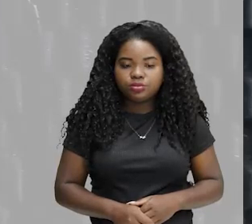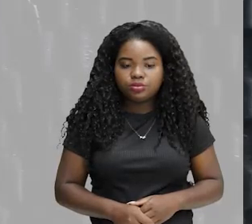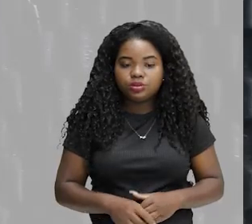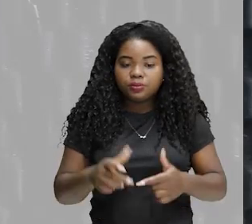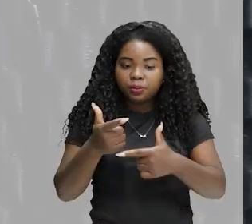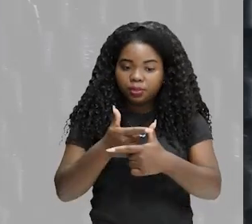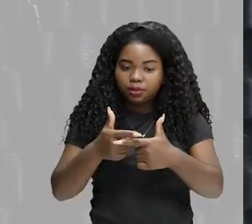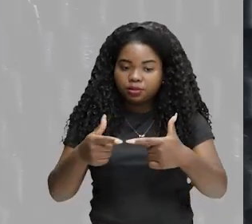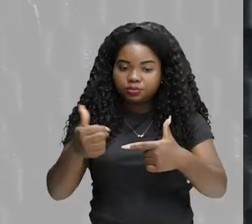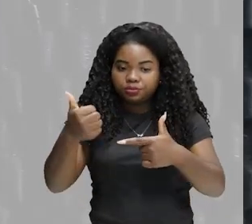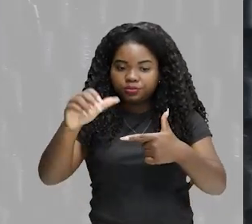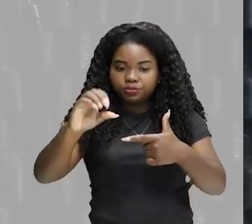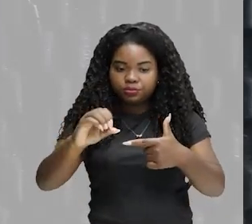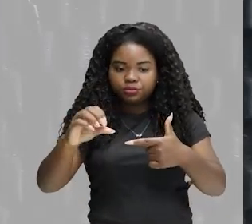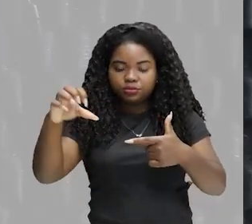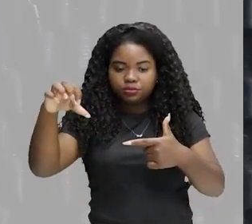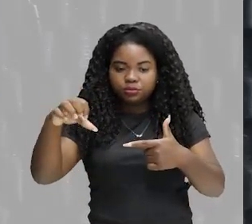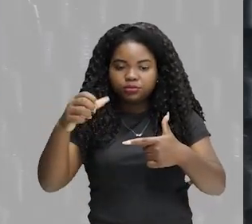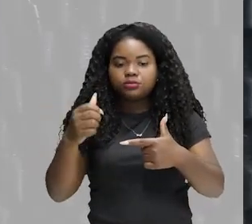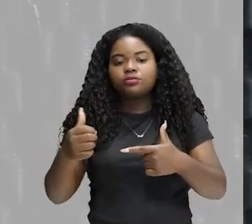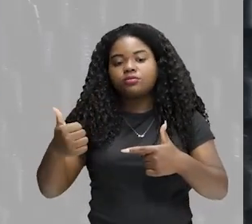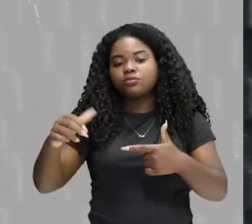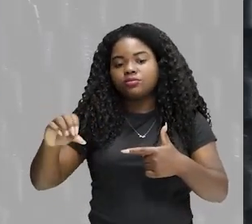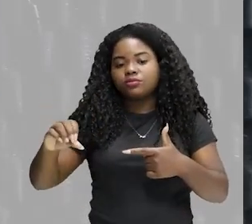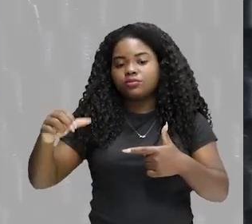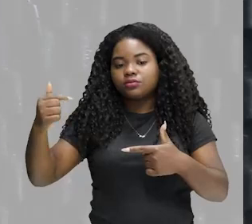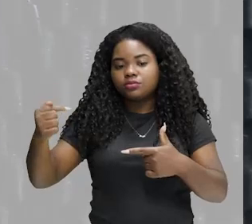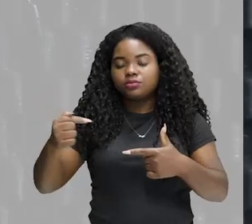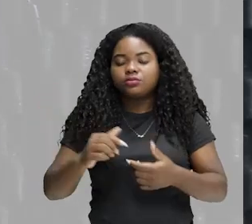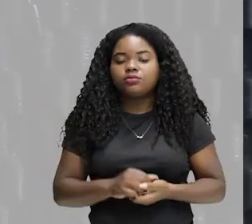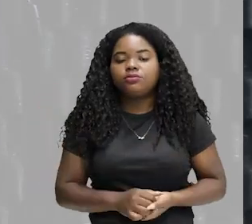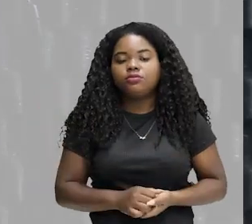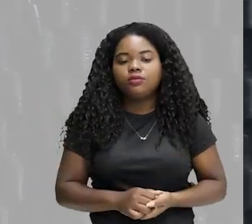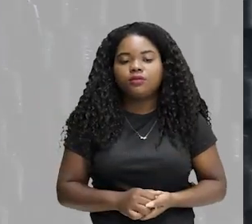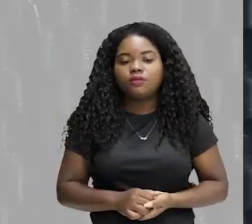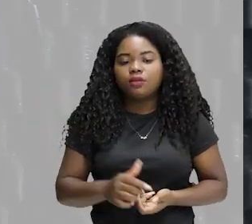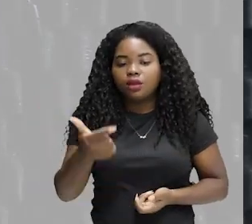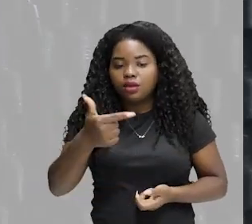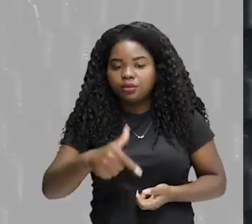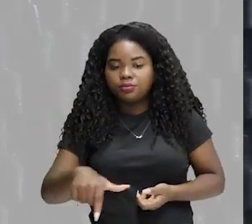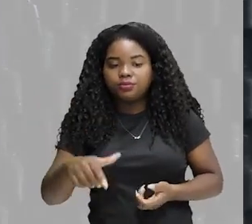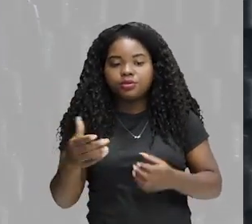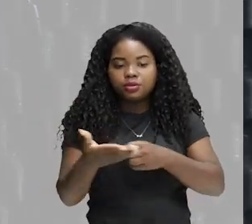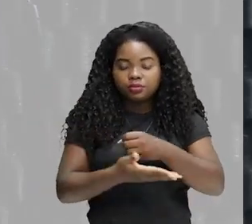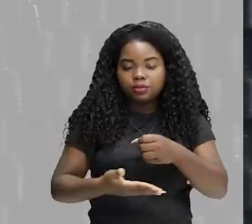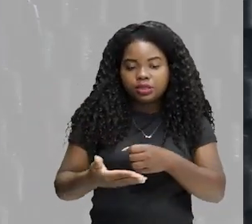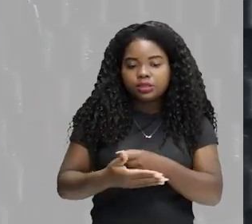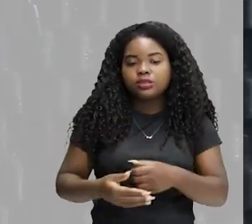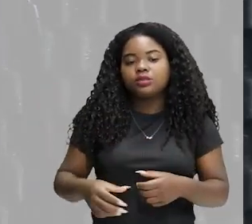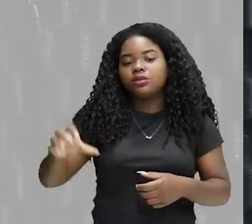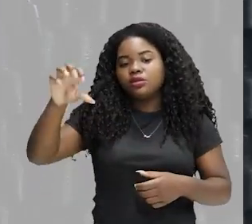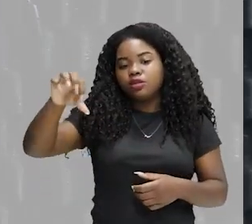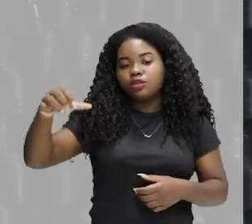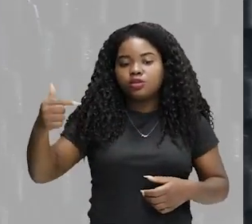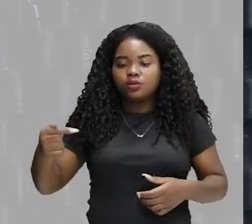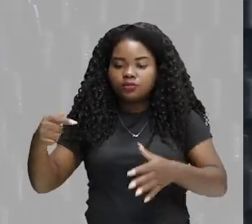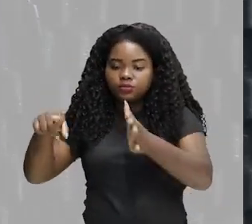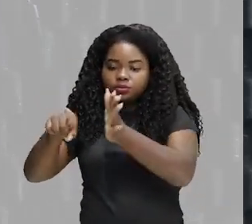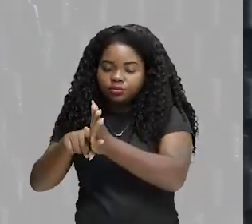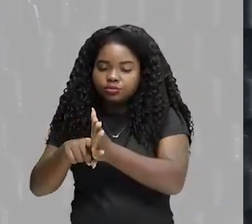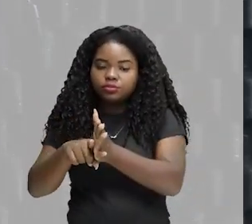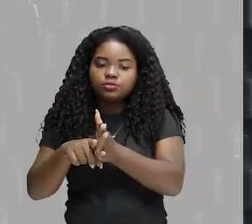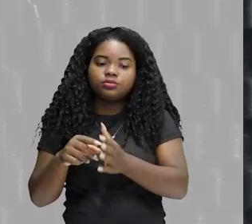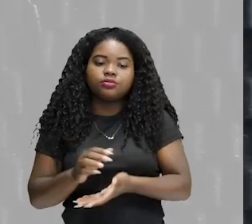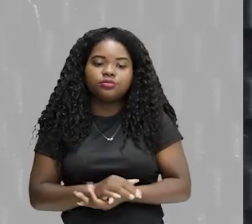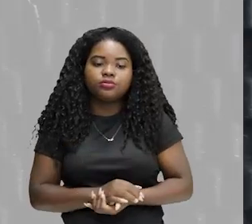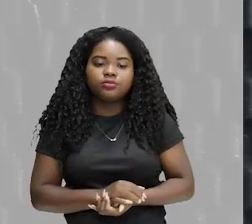de potência de mesma base. O que eu faço? Repito a base e subtraio os expoentes. Portanto, eu estou fazendo 9 menos 7 e